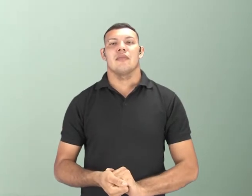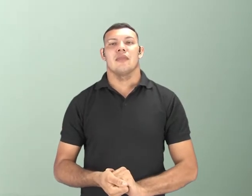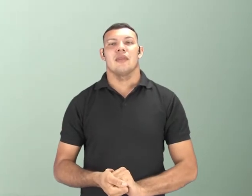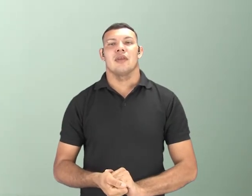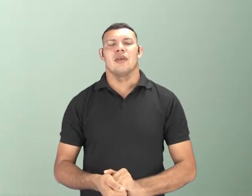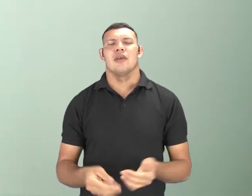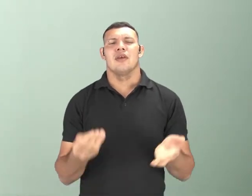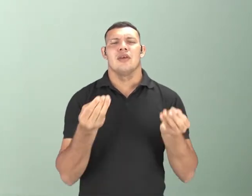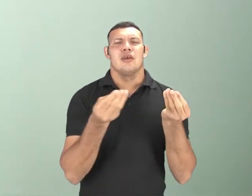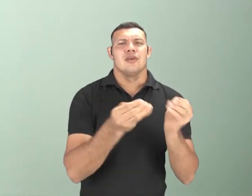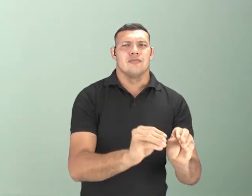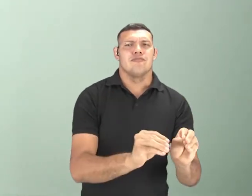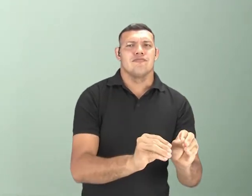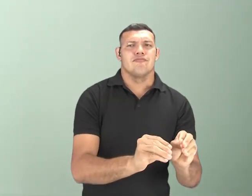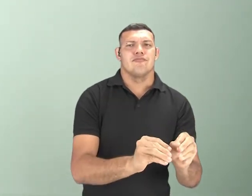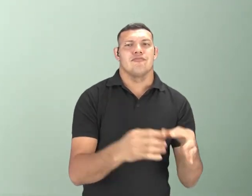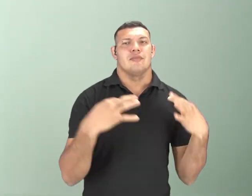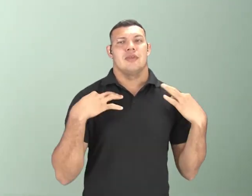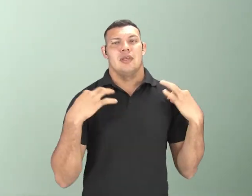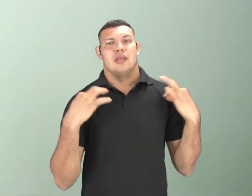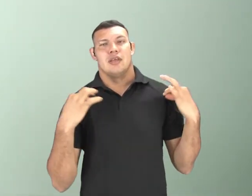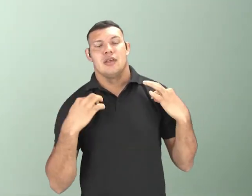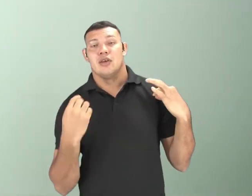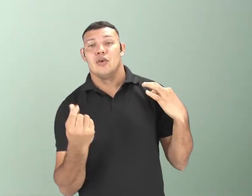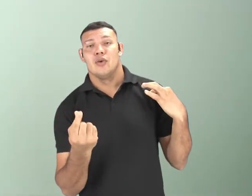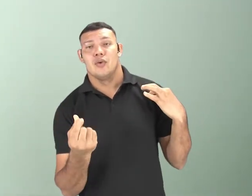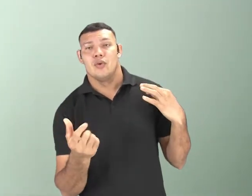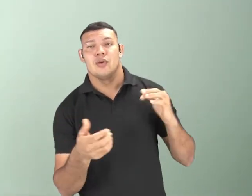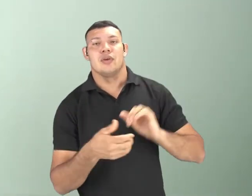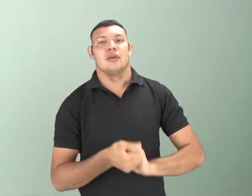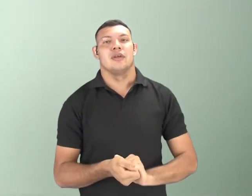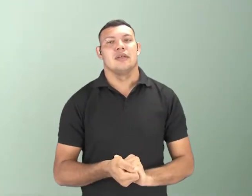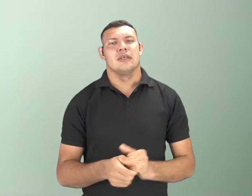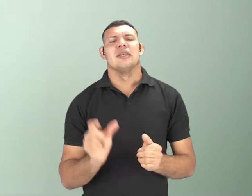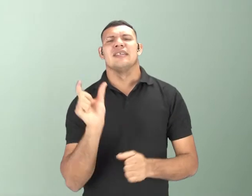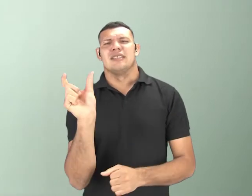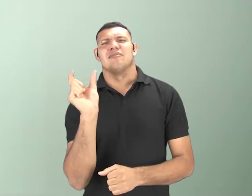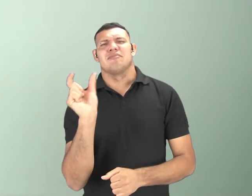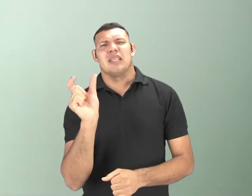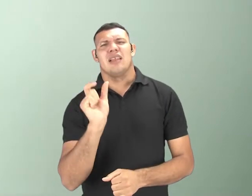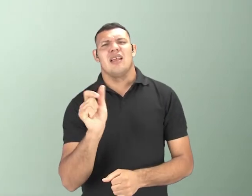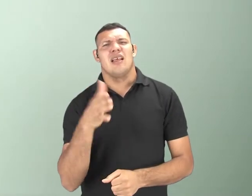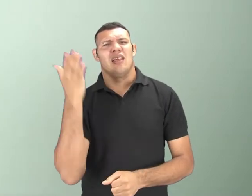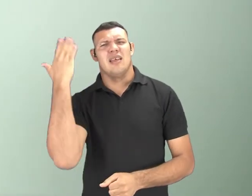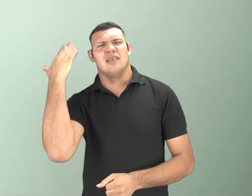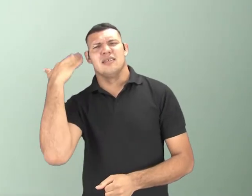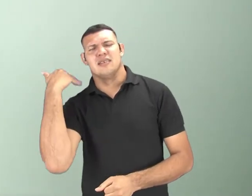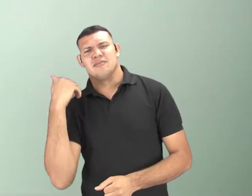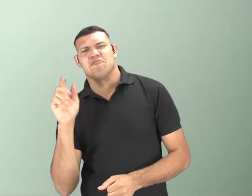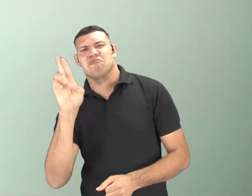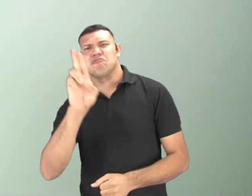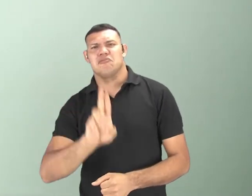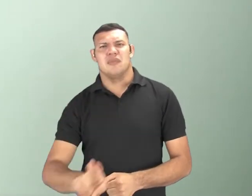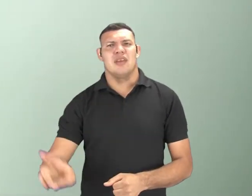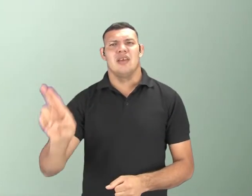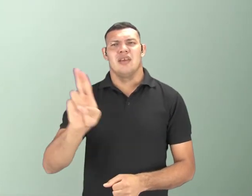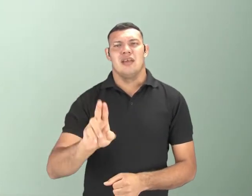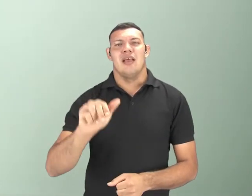o preço nesse objeto, nesta blusa, mas é uma palavra mais arcaica que se usava, eu